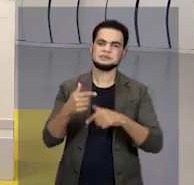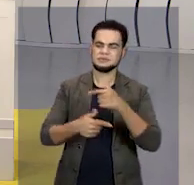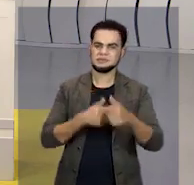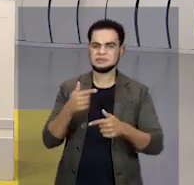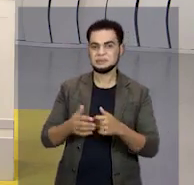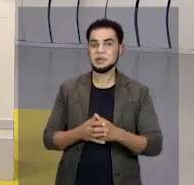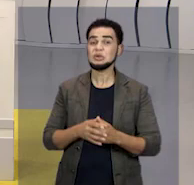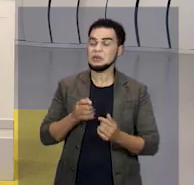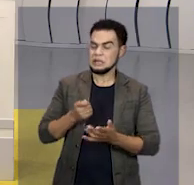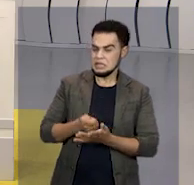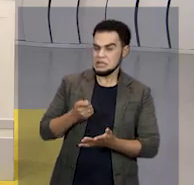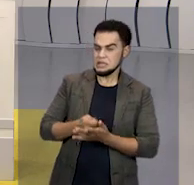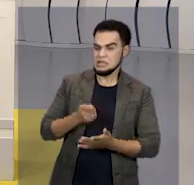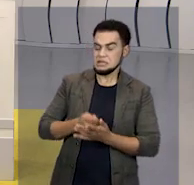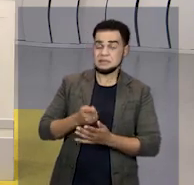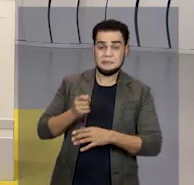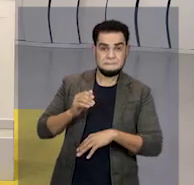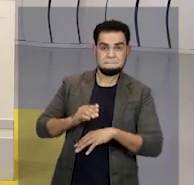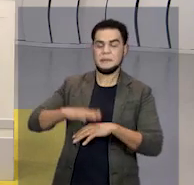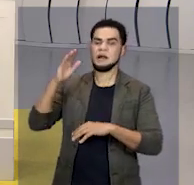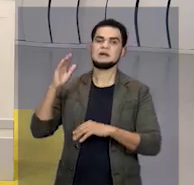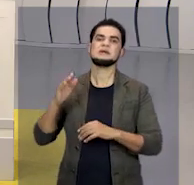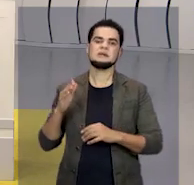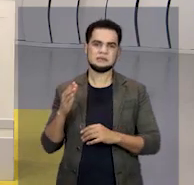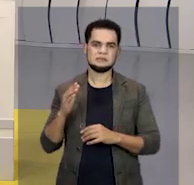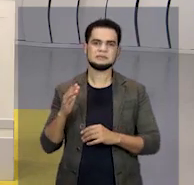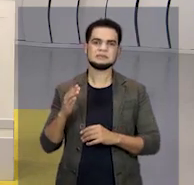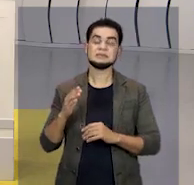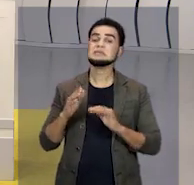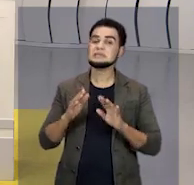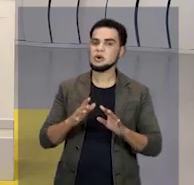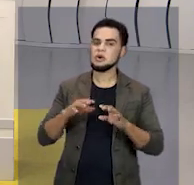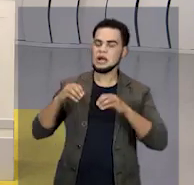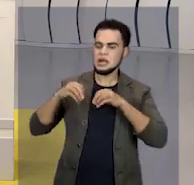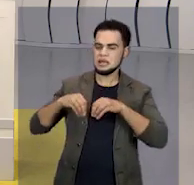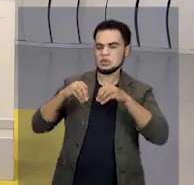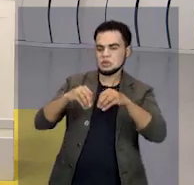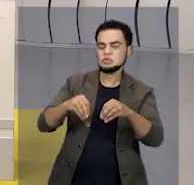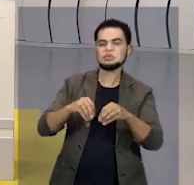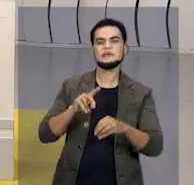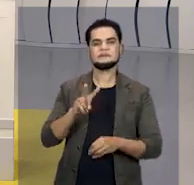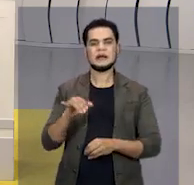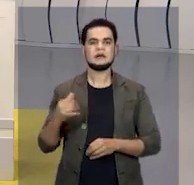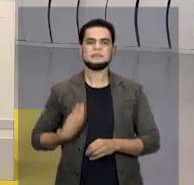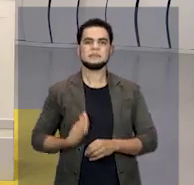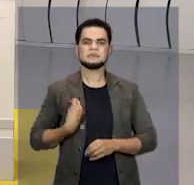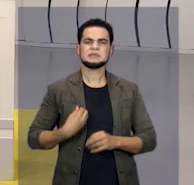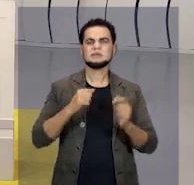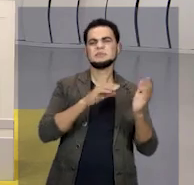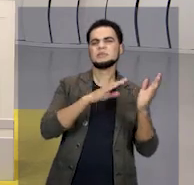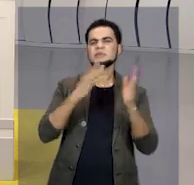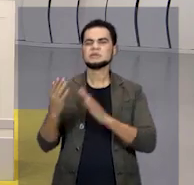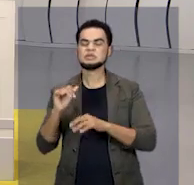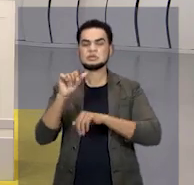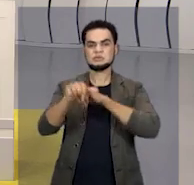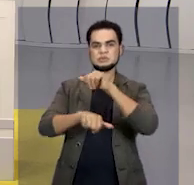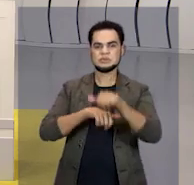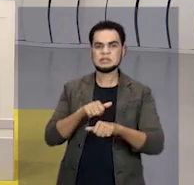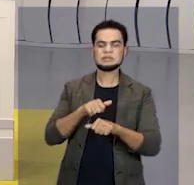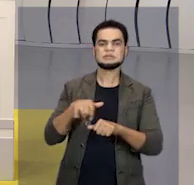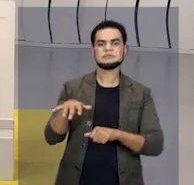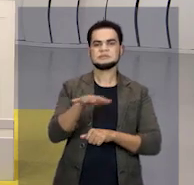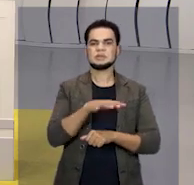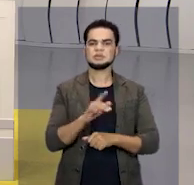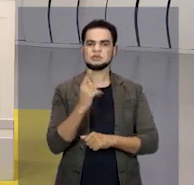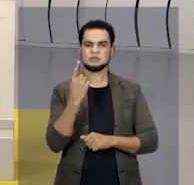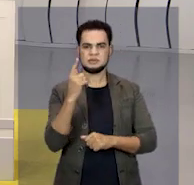e uma exigência cada vez maior. Então, a agricultura também vai participar desse processo de mudança, dessa construção desse espaço geográfico,